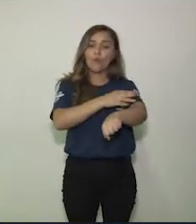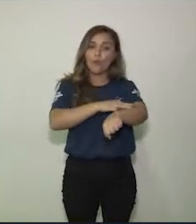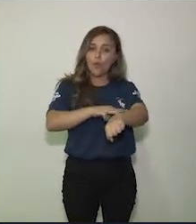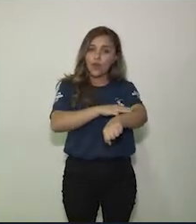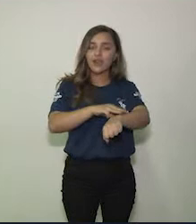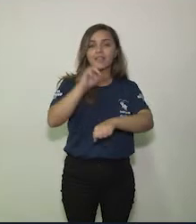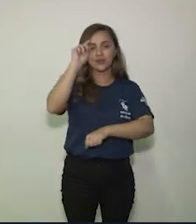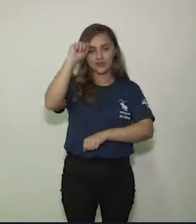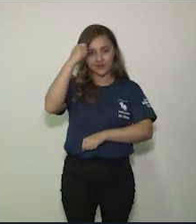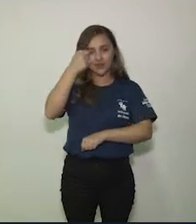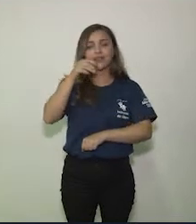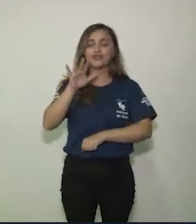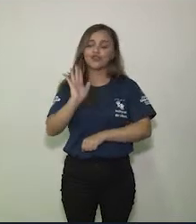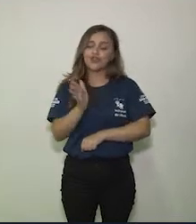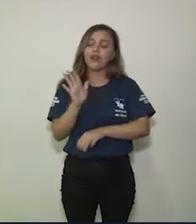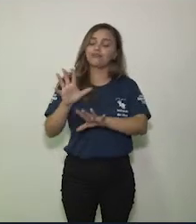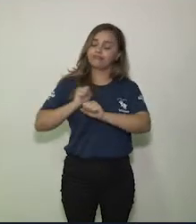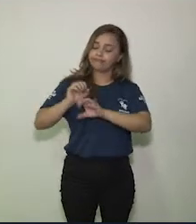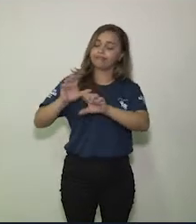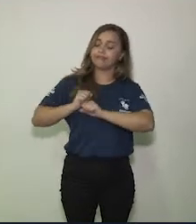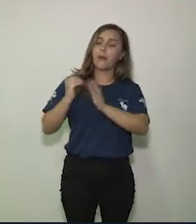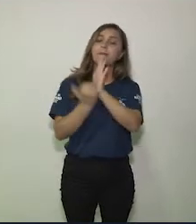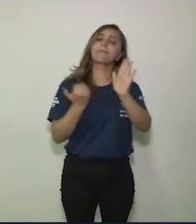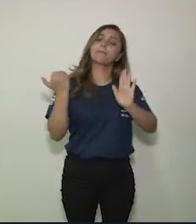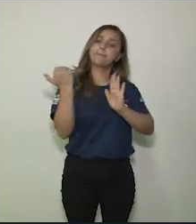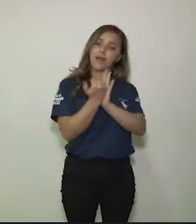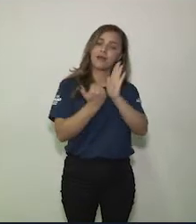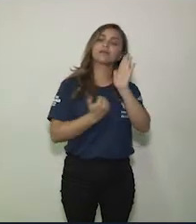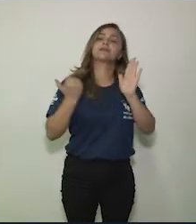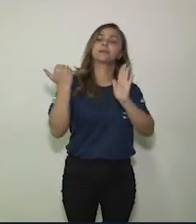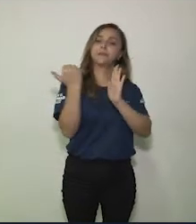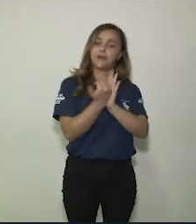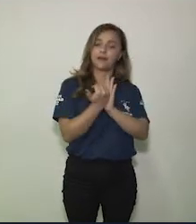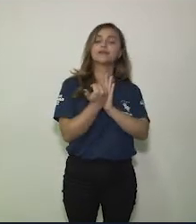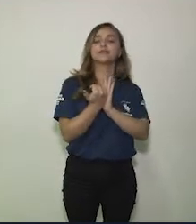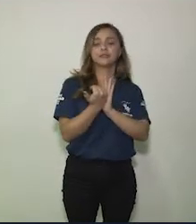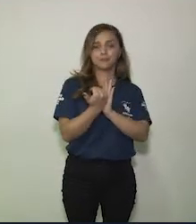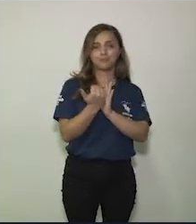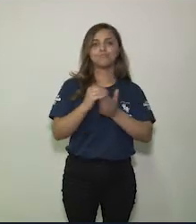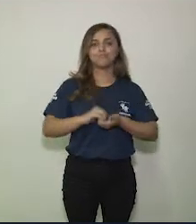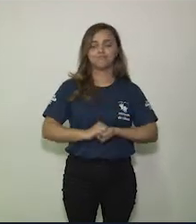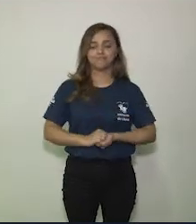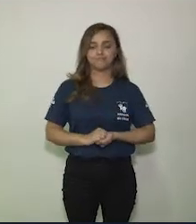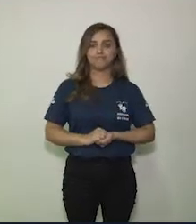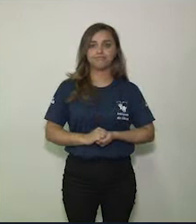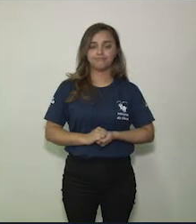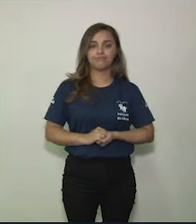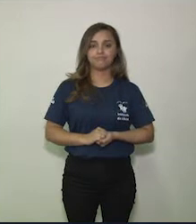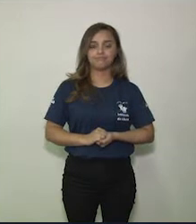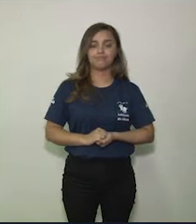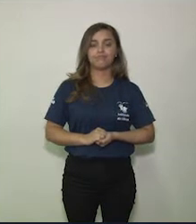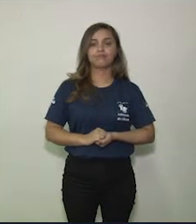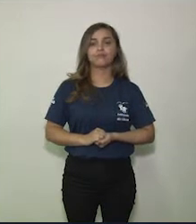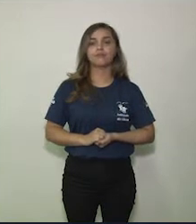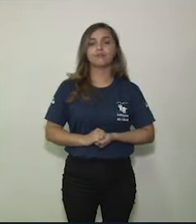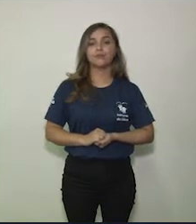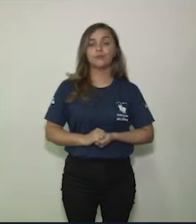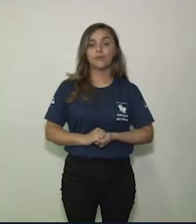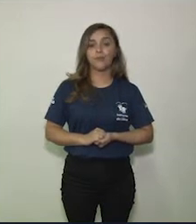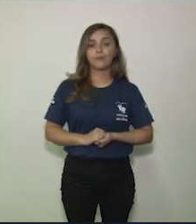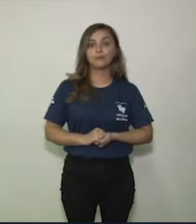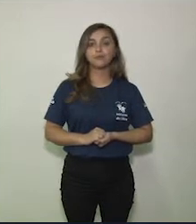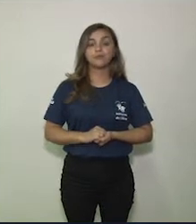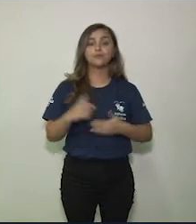aqueles mais suscetíveis a se contaminar e se infectar com o vírus.